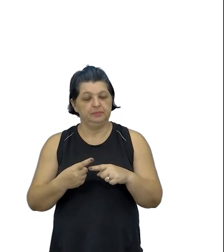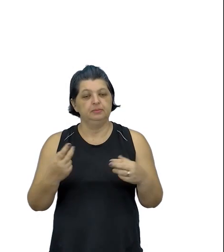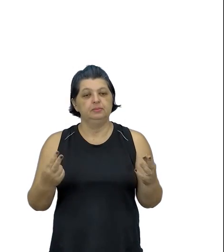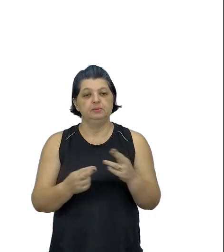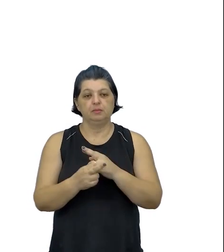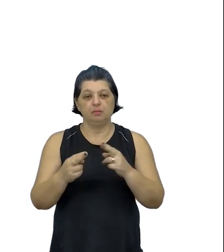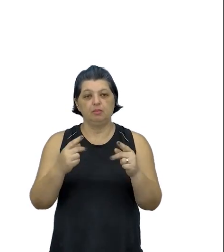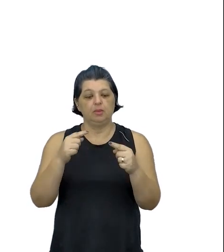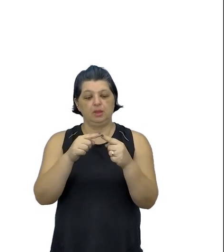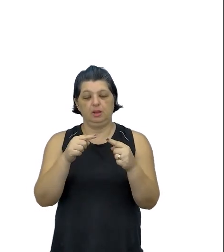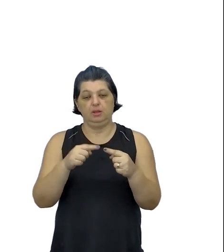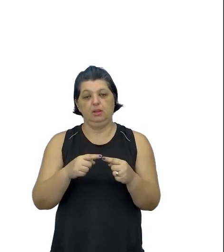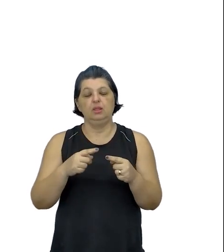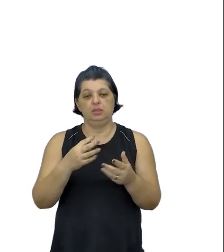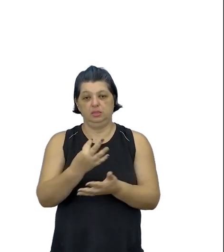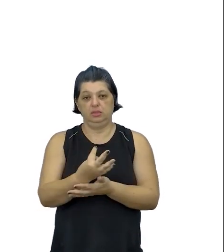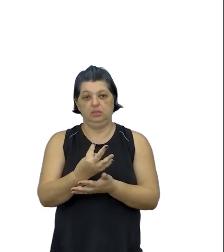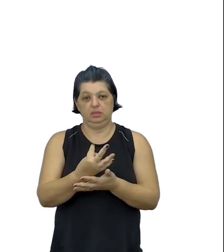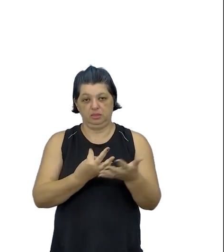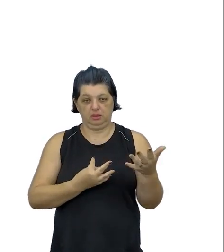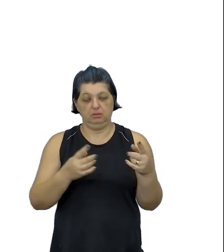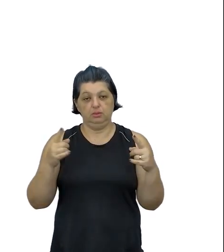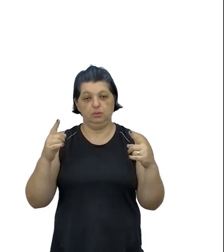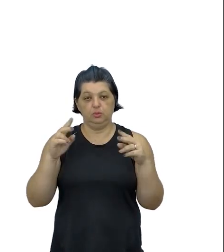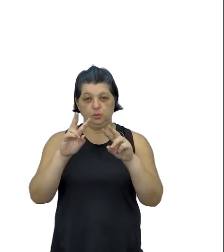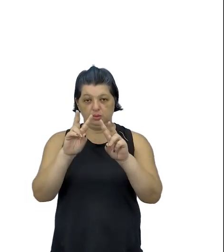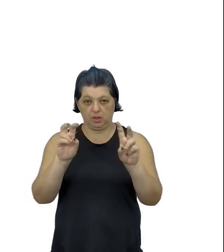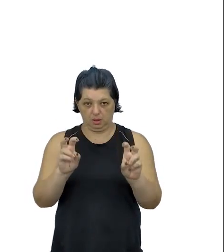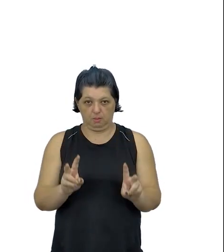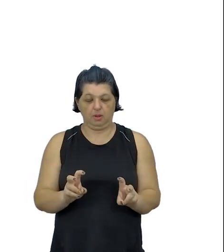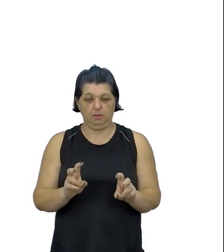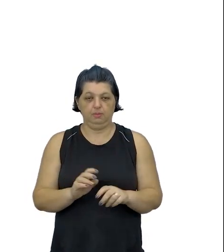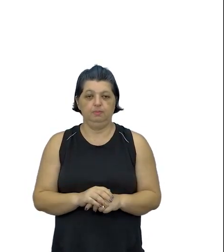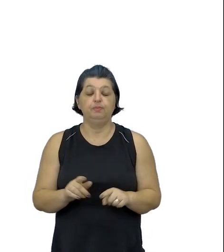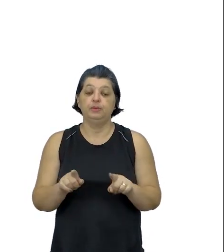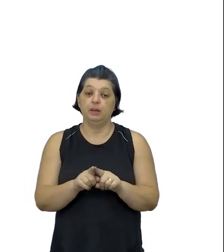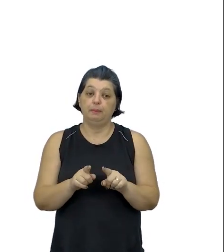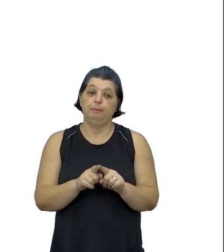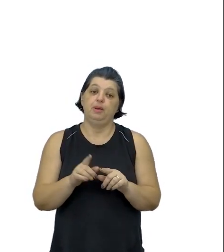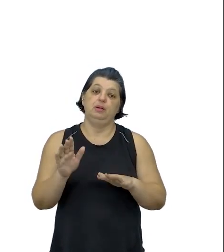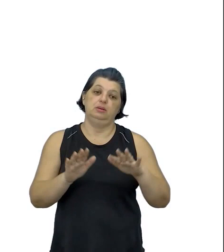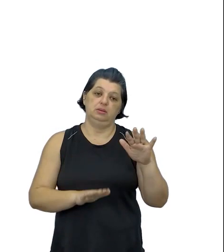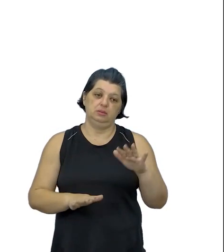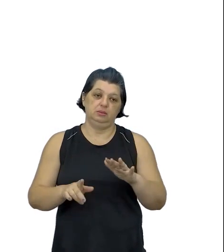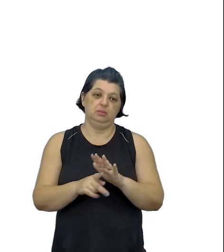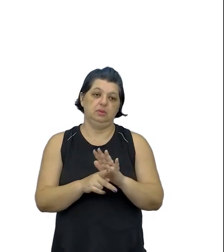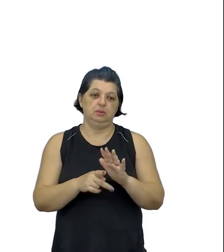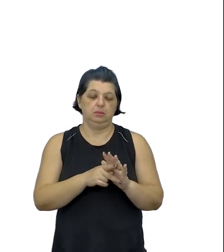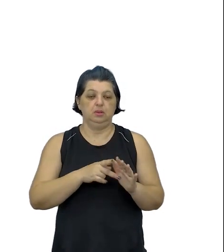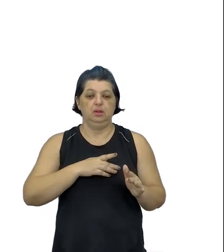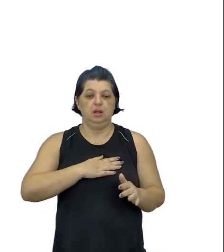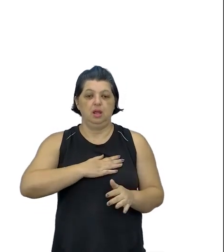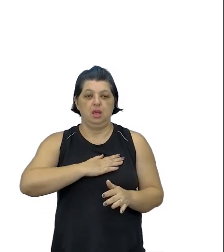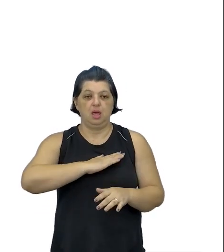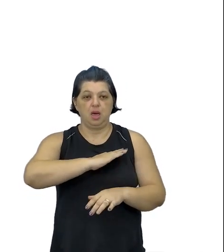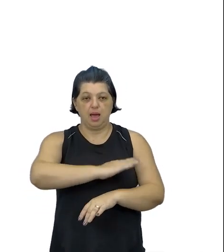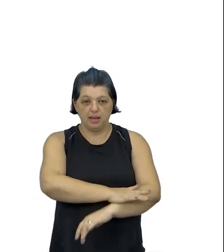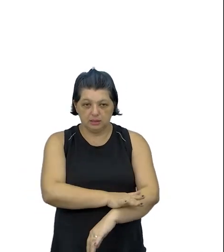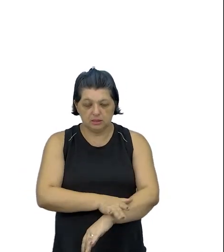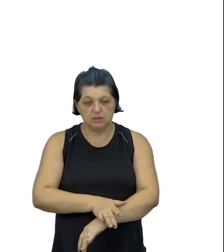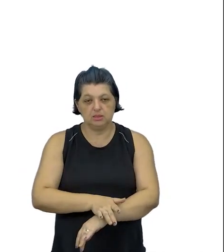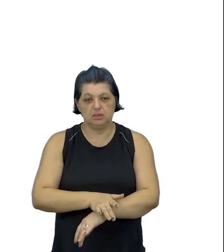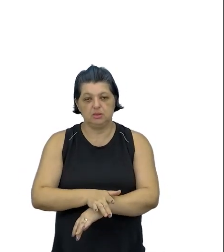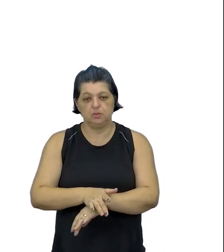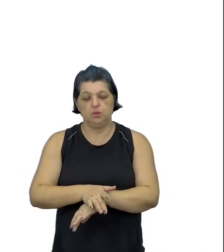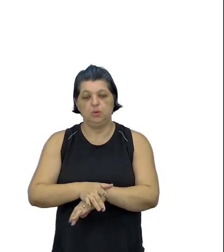ao tema, que, em razão da postura racista de alguns policiais, levou à morte do George Floyd